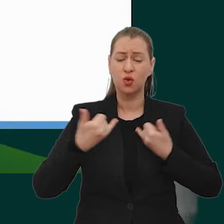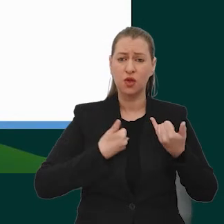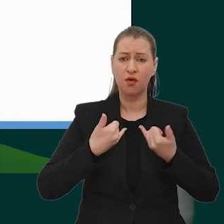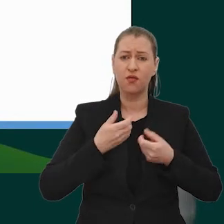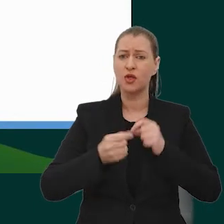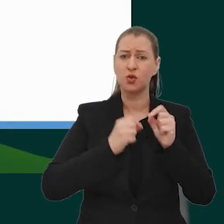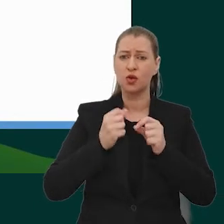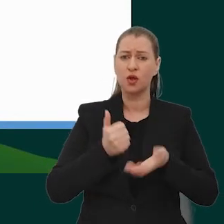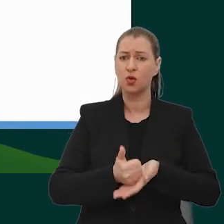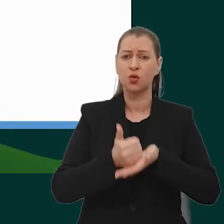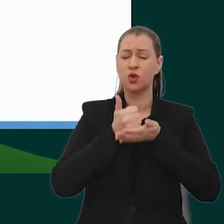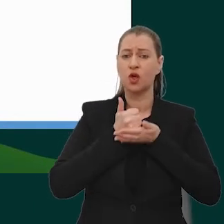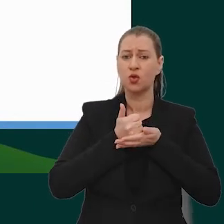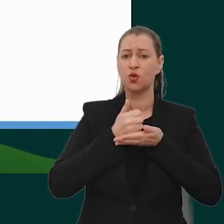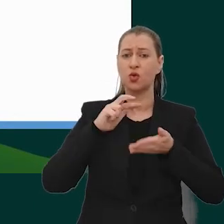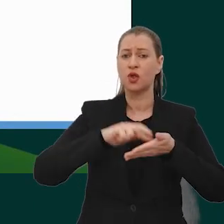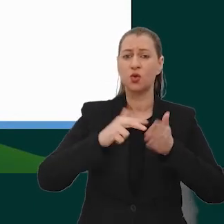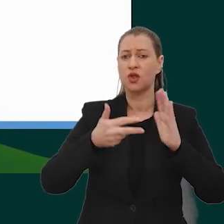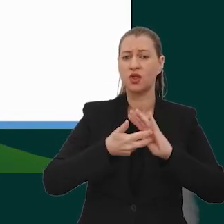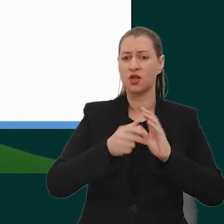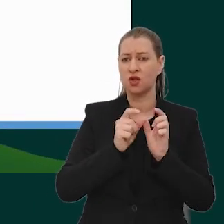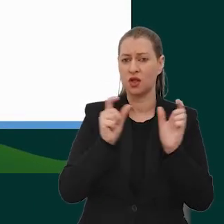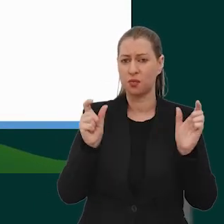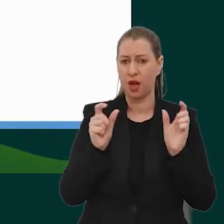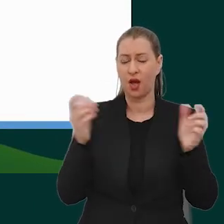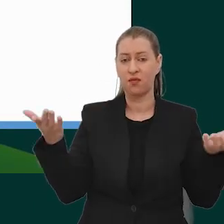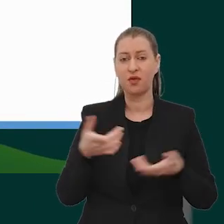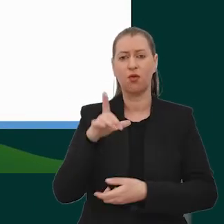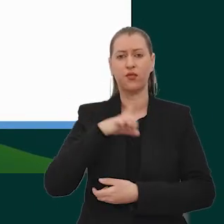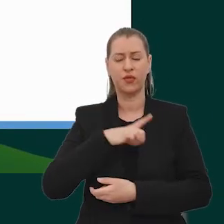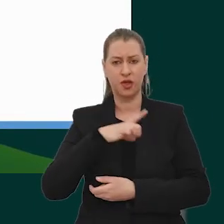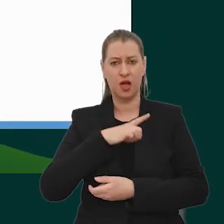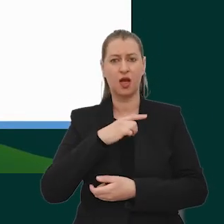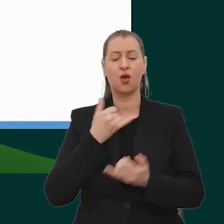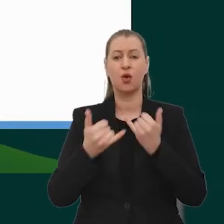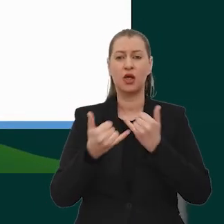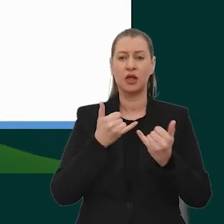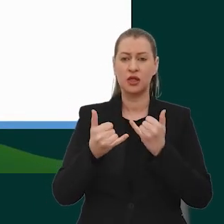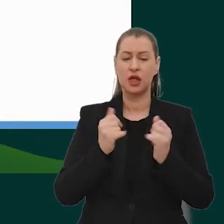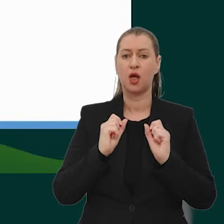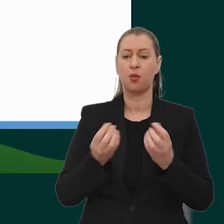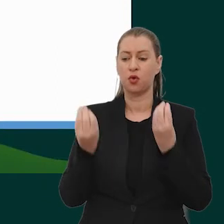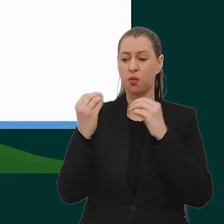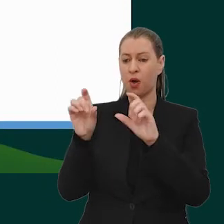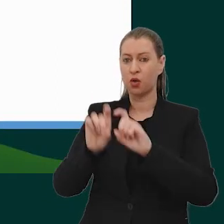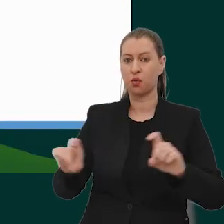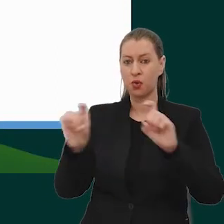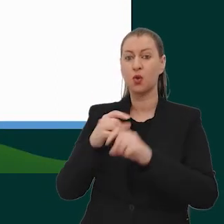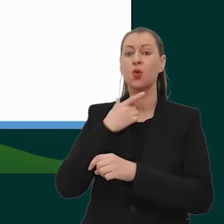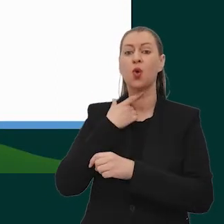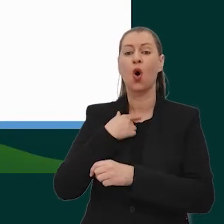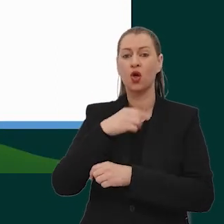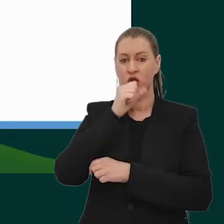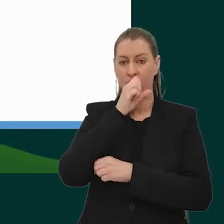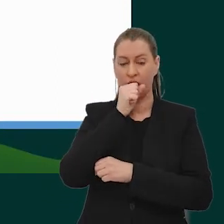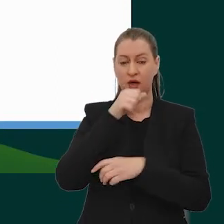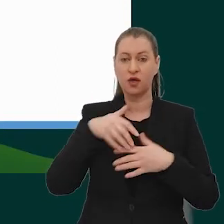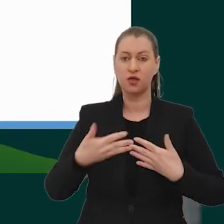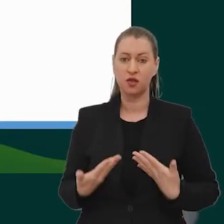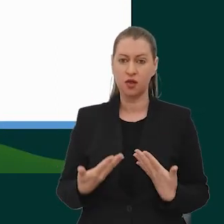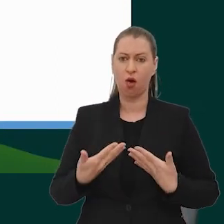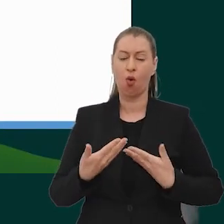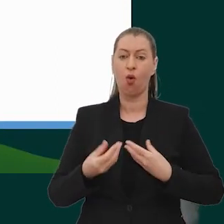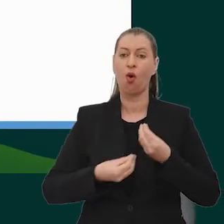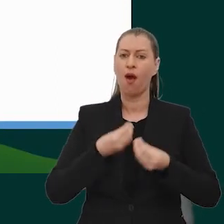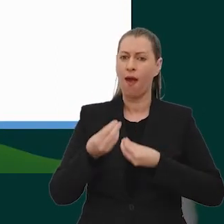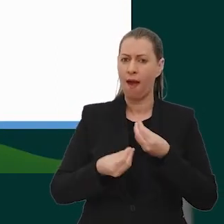ajuda nas ambiguidades. Então, aqui tem uns exemplos. Se tu passa para o computador, gosto de laranja, é